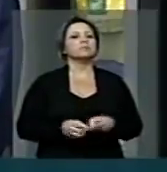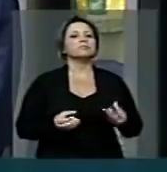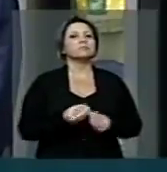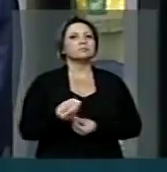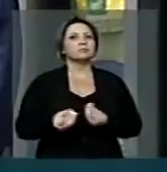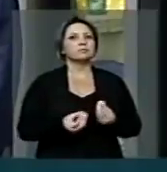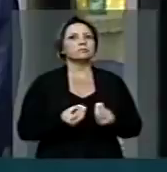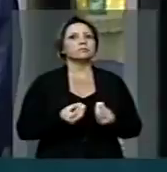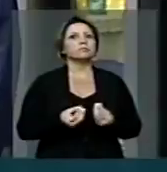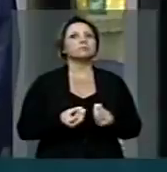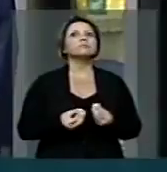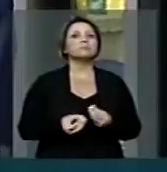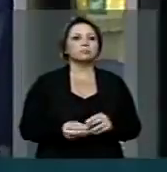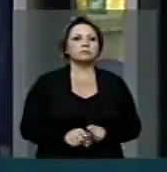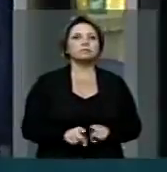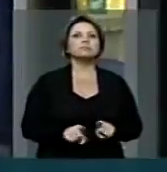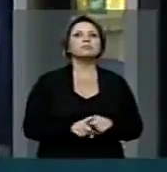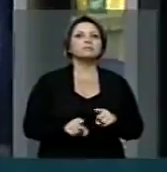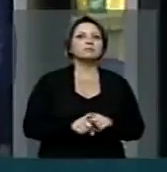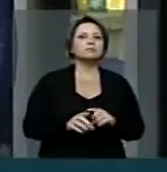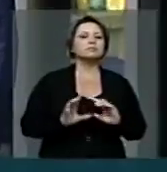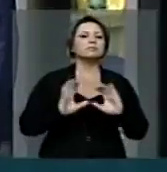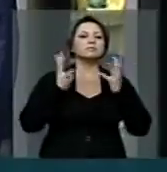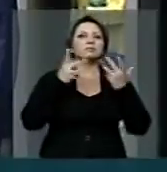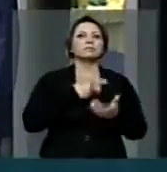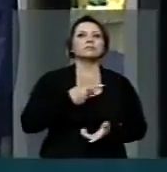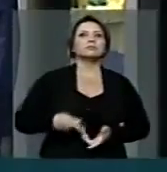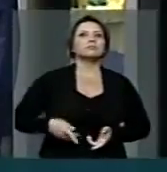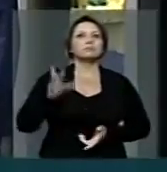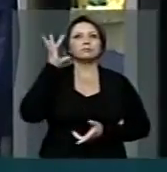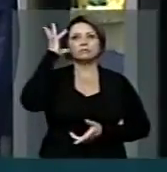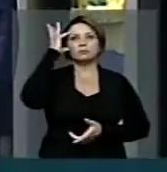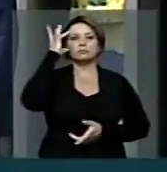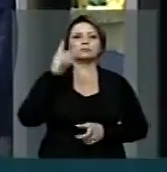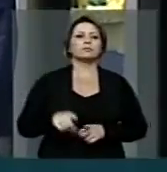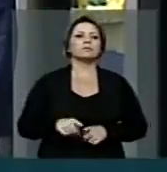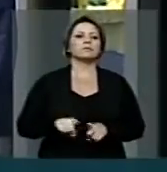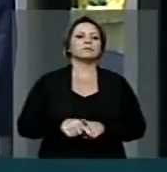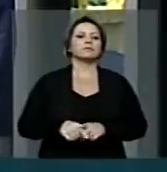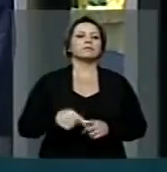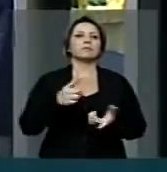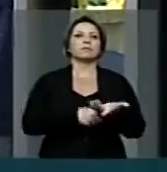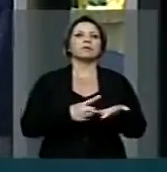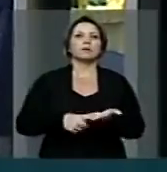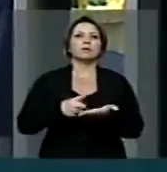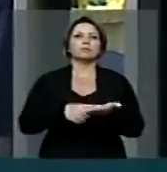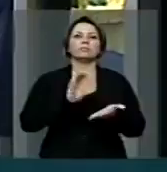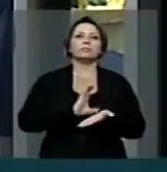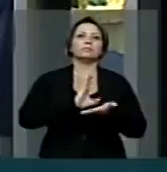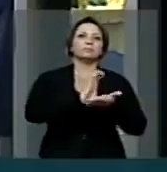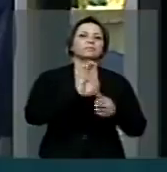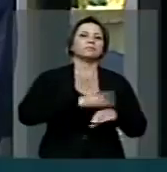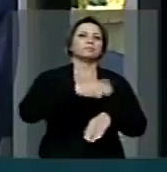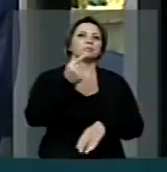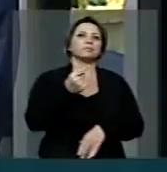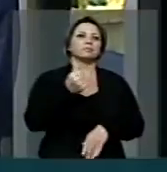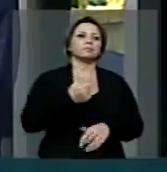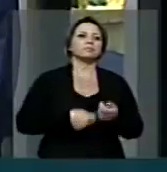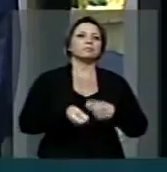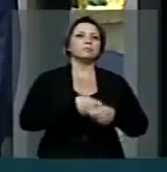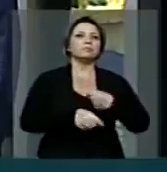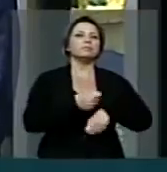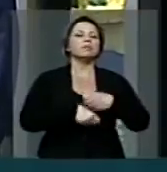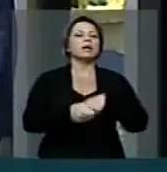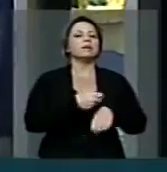educação, quando a presidente Dilma sancionou a lei destinando mais recursos dos royalties do